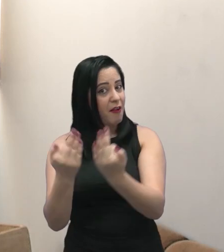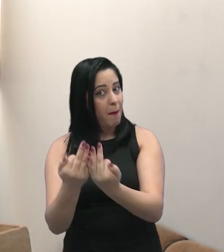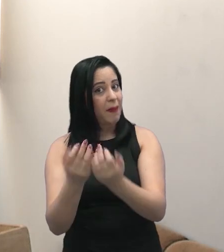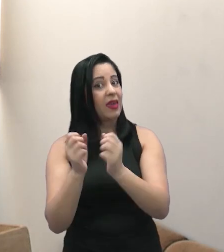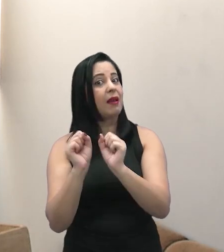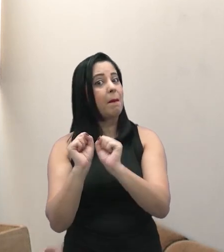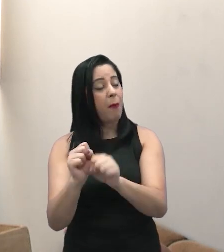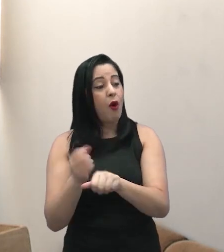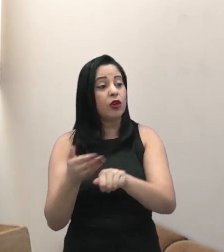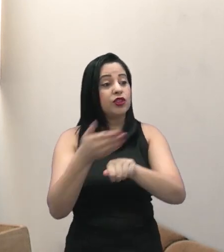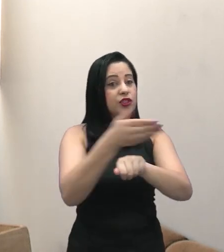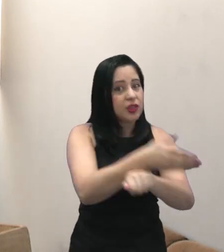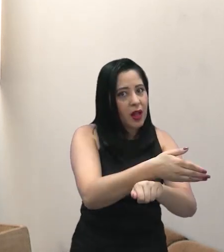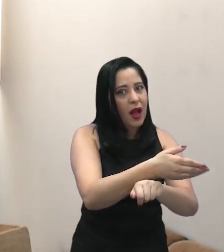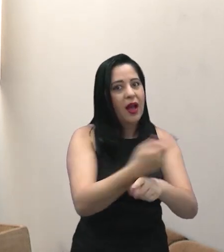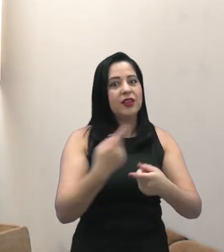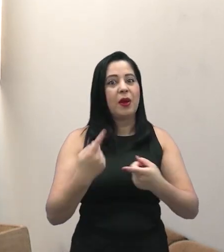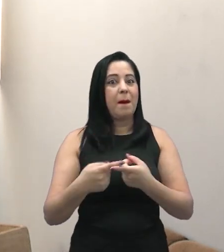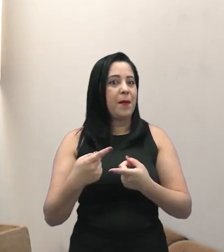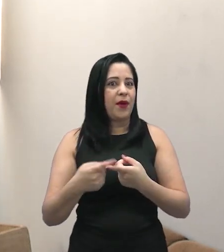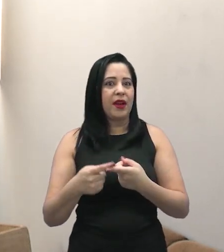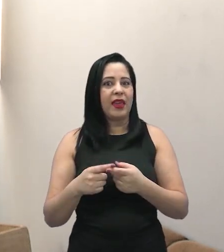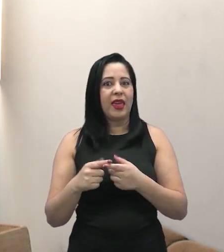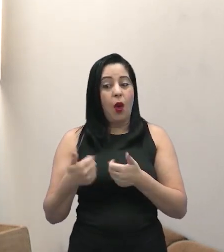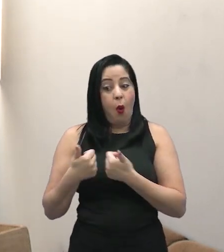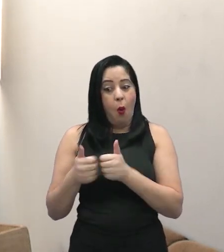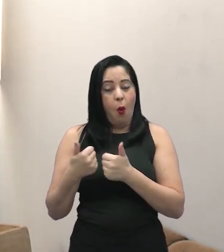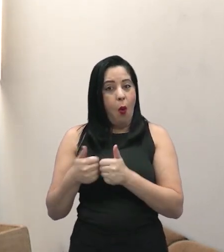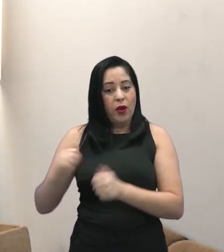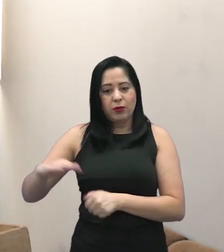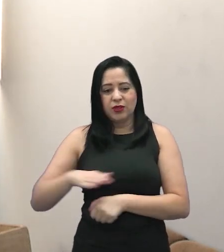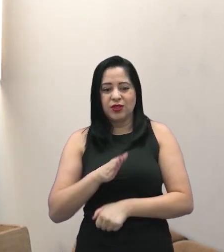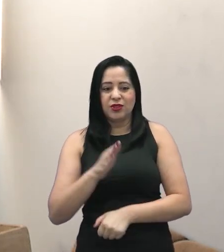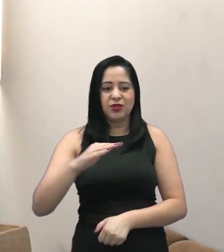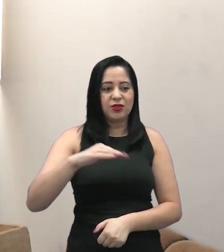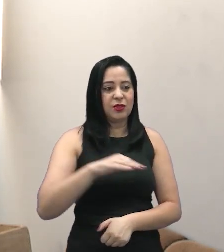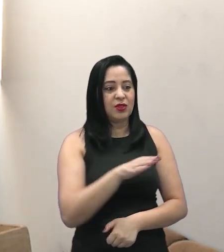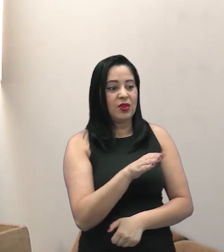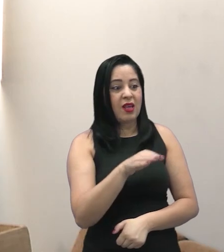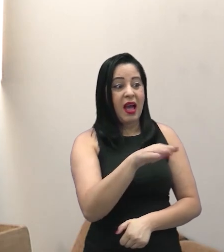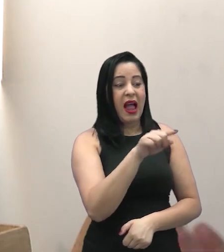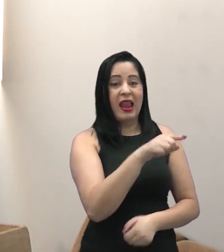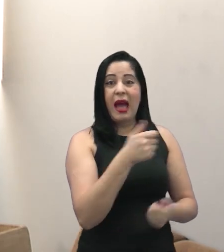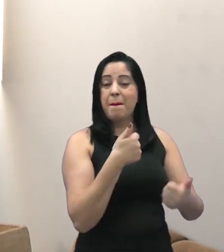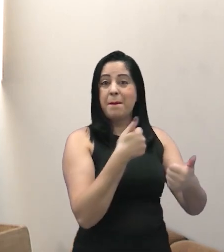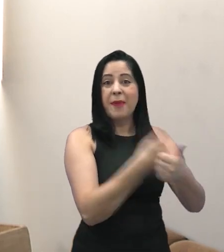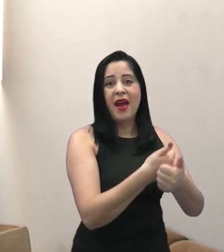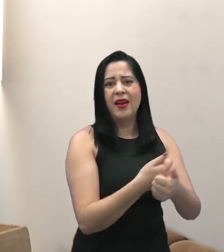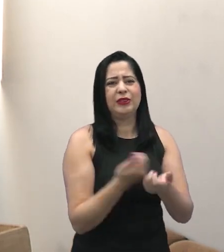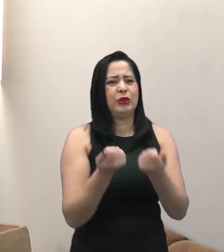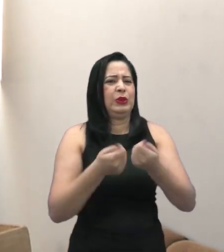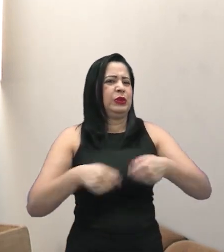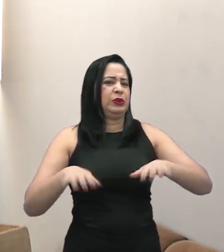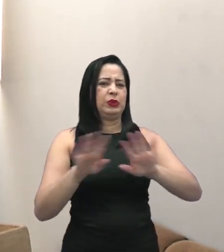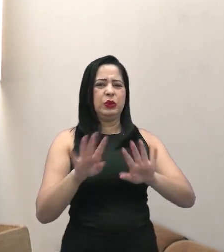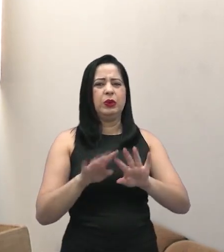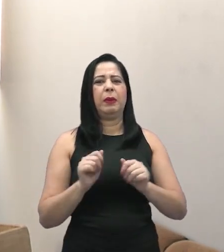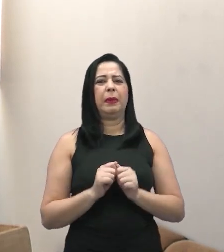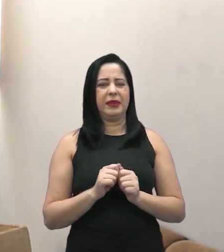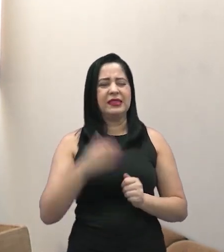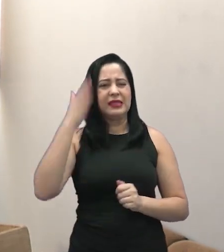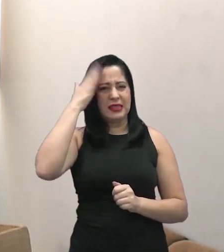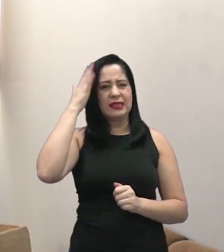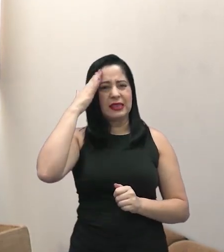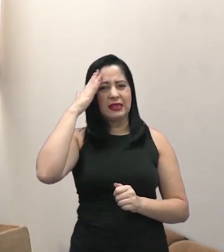as famílias estavam mais presentes, porque a linha de ônibus passa ali do lado, né? As pessoas não precisam ficar trazendo